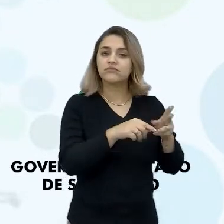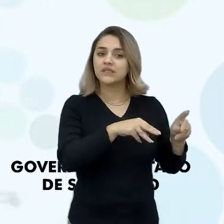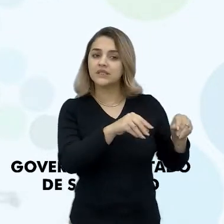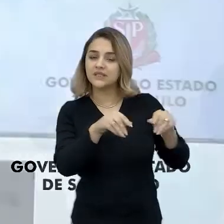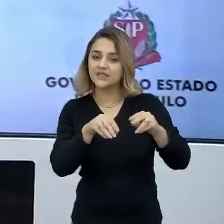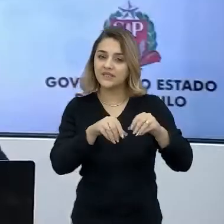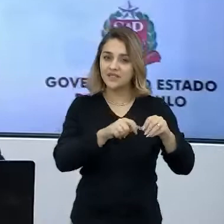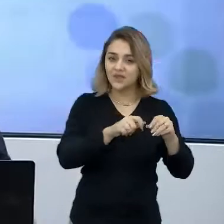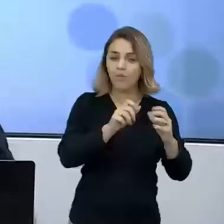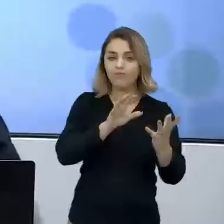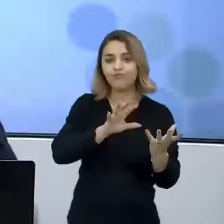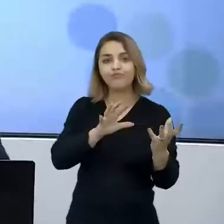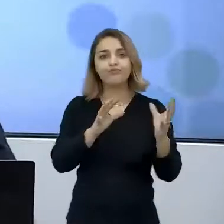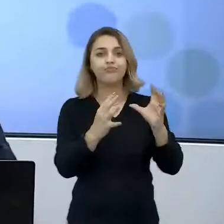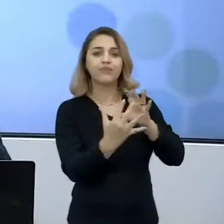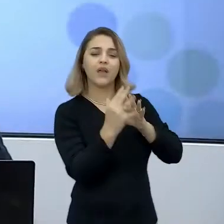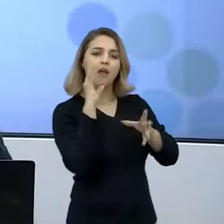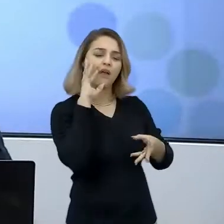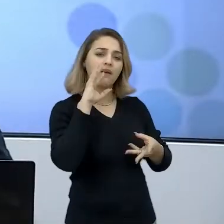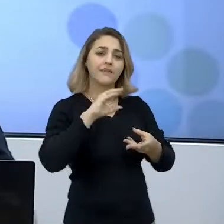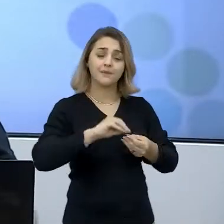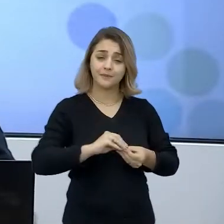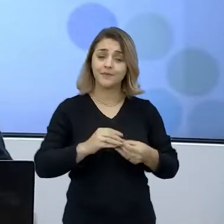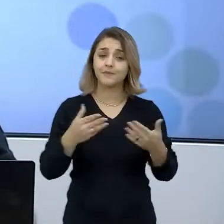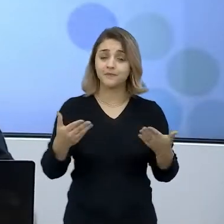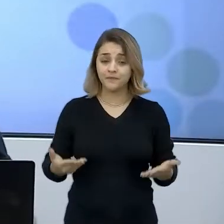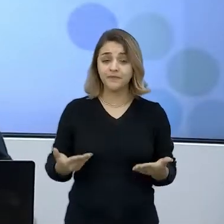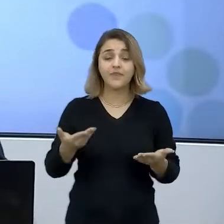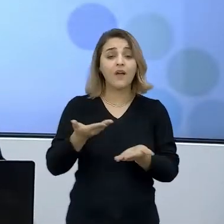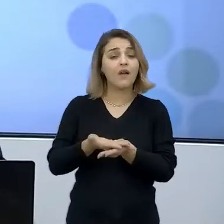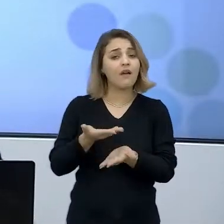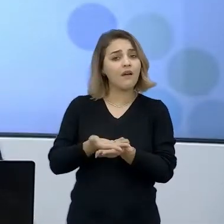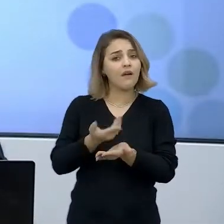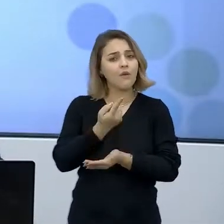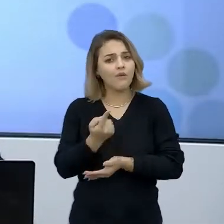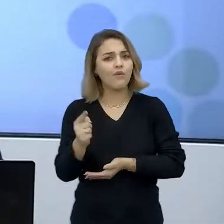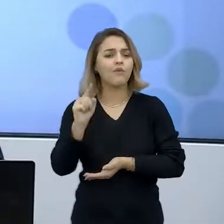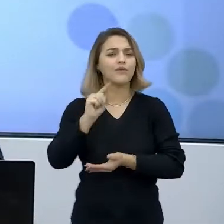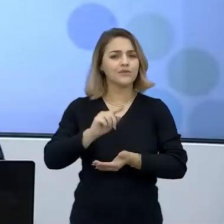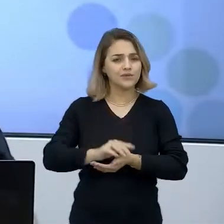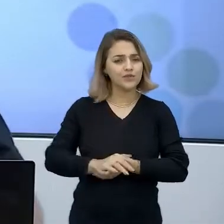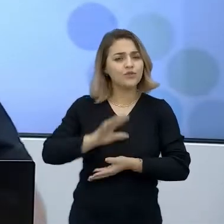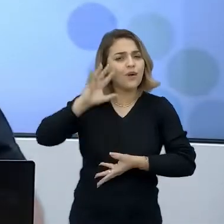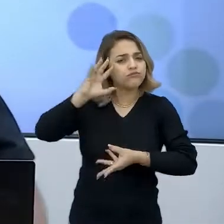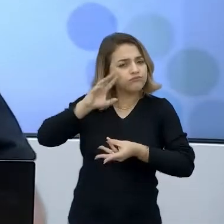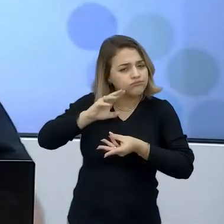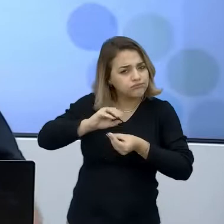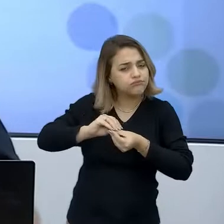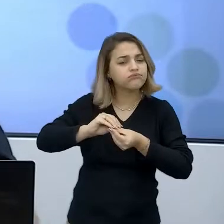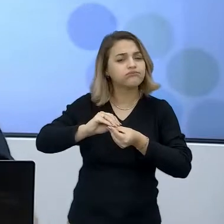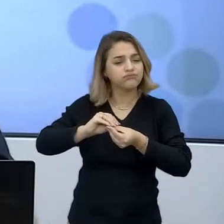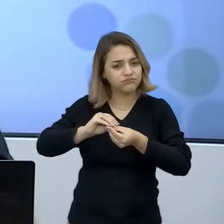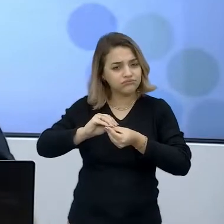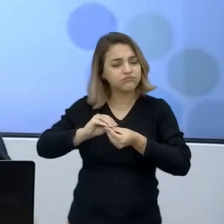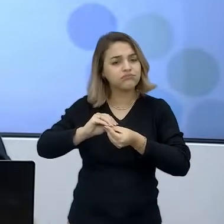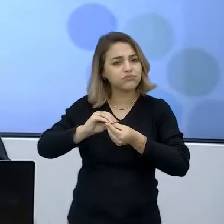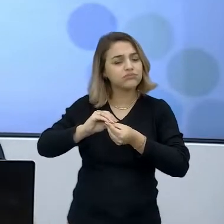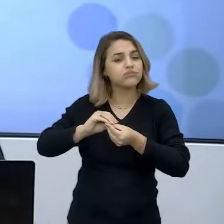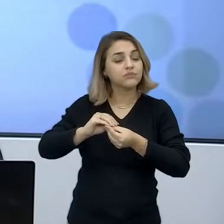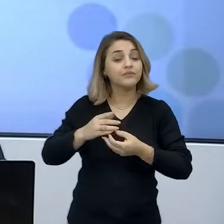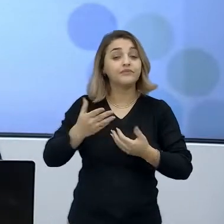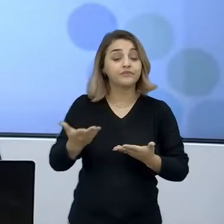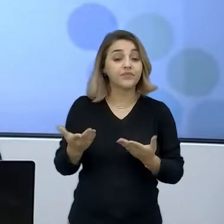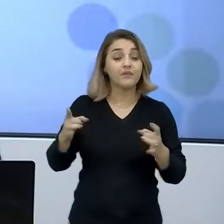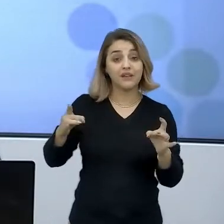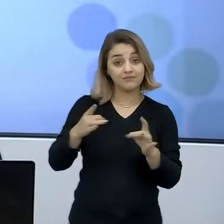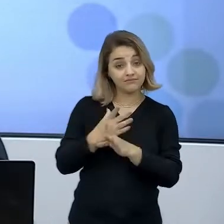isso aí, galera. Nós vamos estar aí passando essa última aula, né, fazendo aí uma sistematização e finalizando, né, não